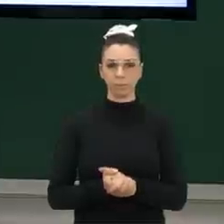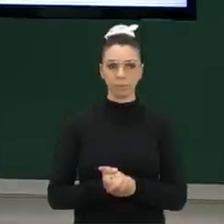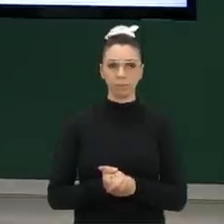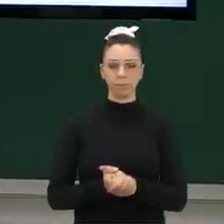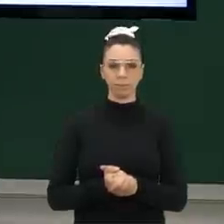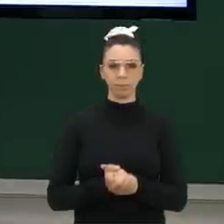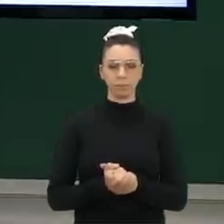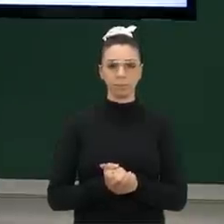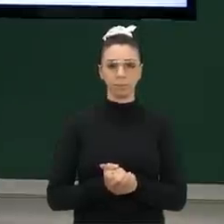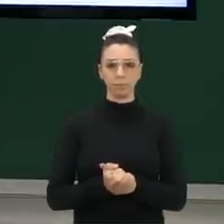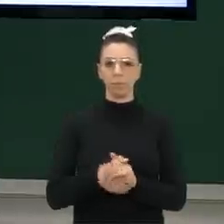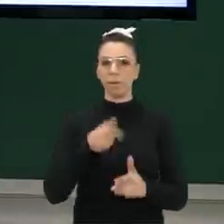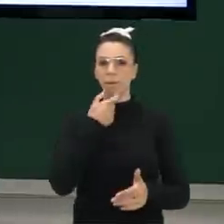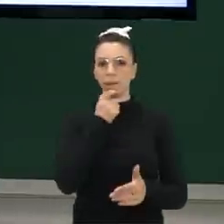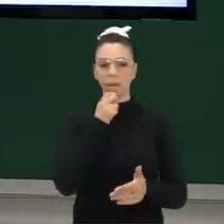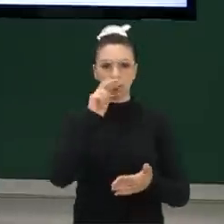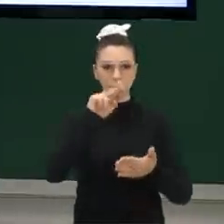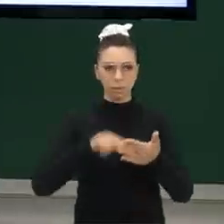balcony,